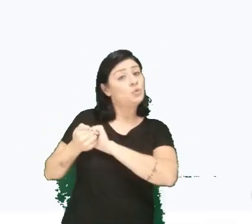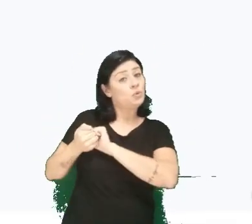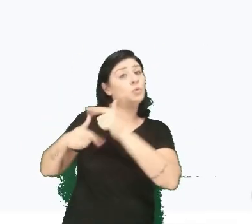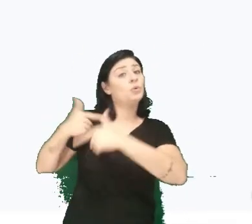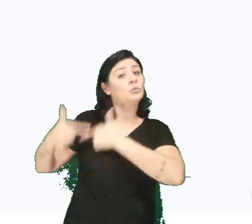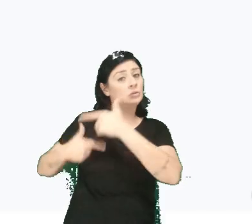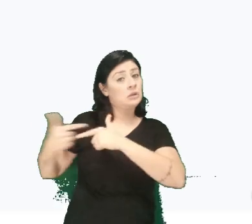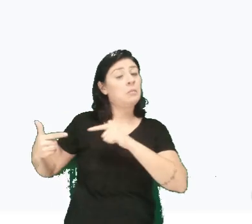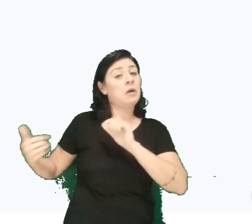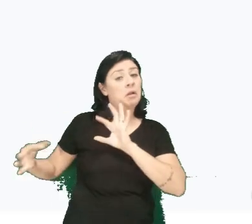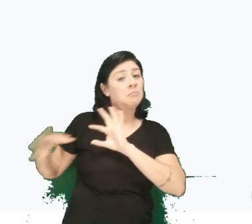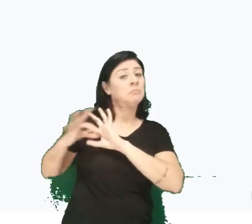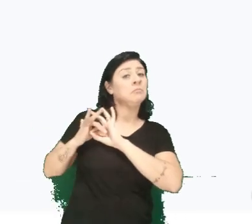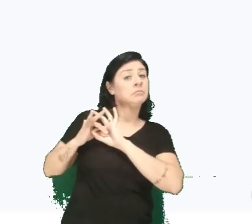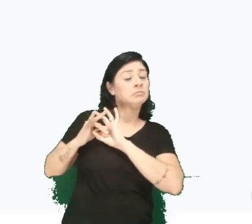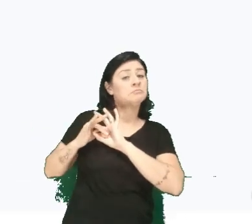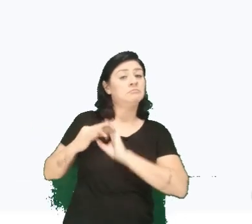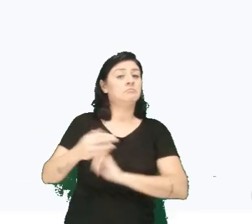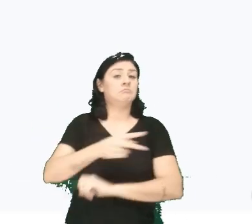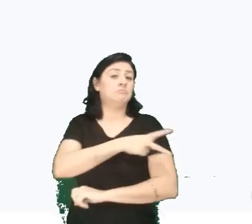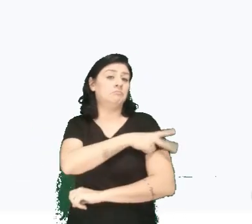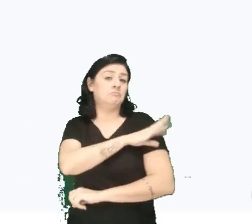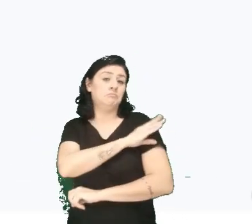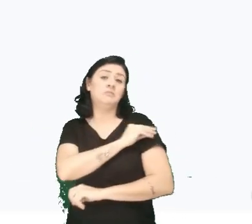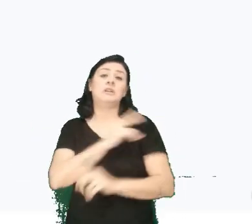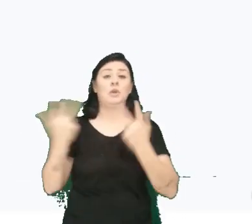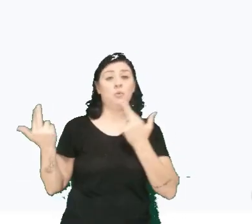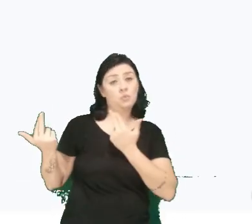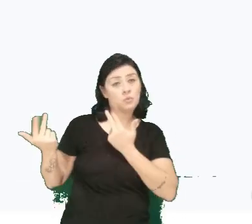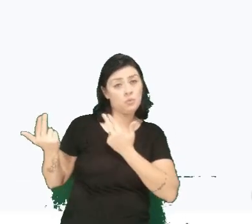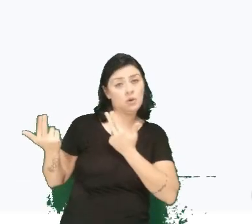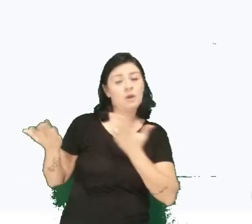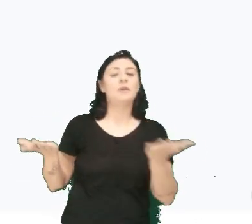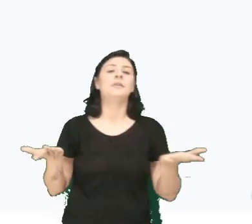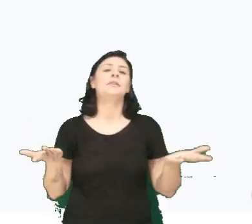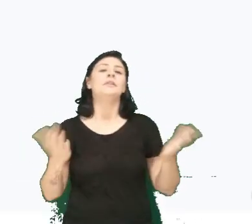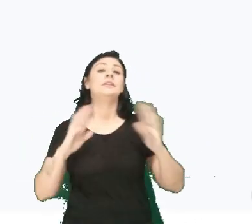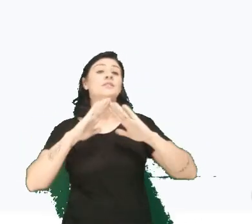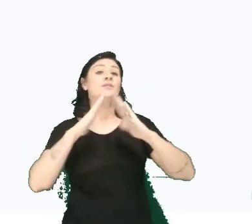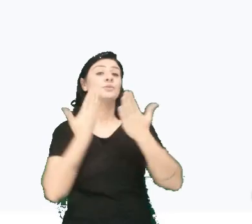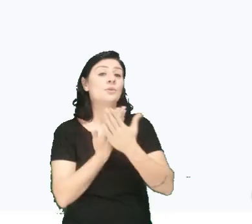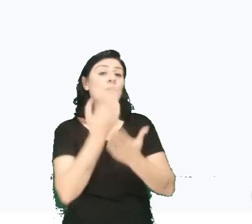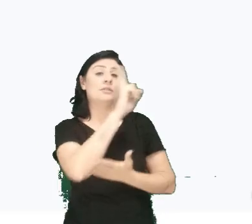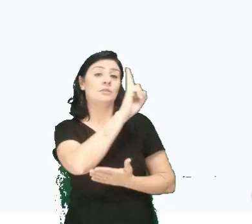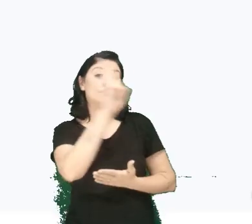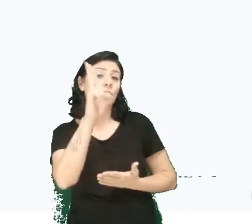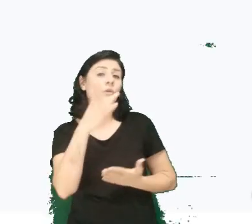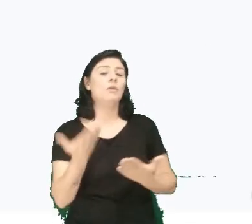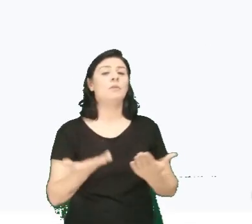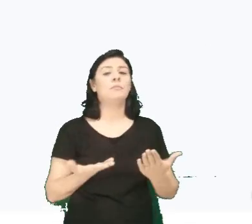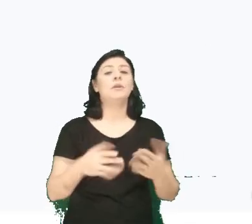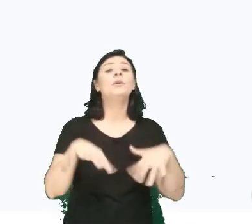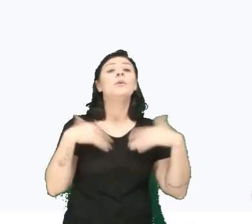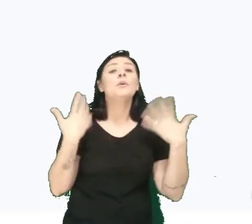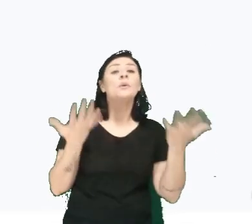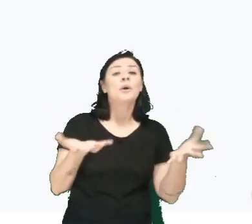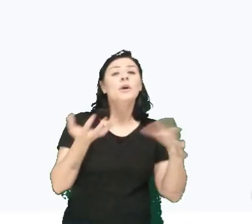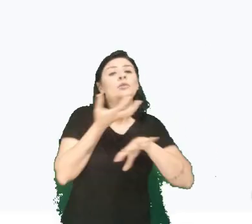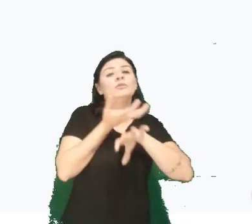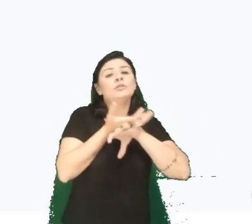que trabalha no mesmo ano escolar que você, a escola, componente curricular